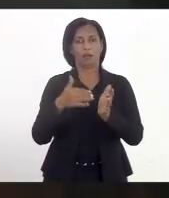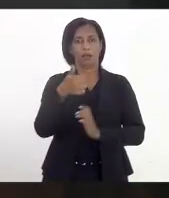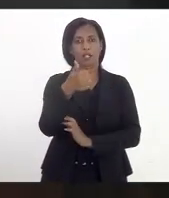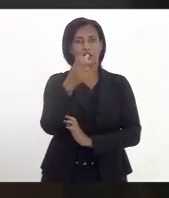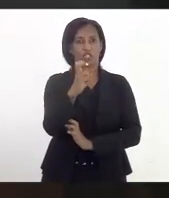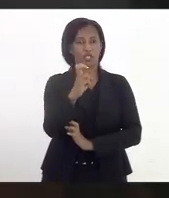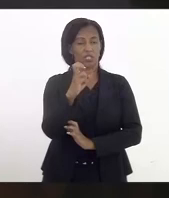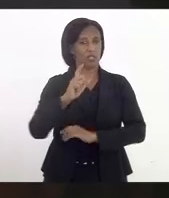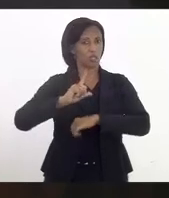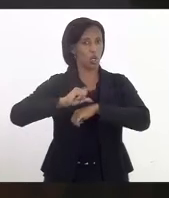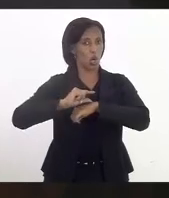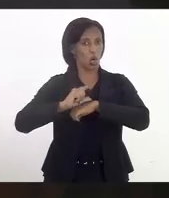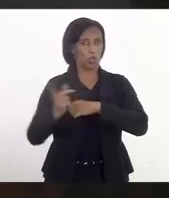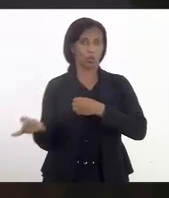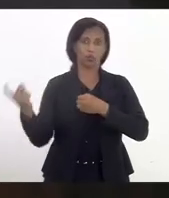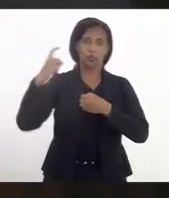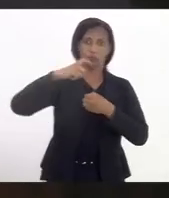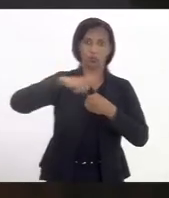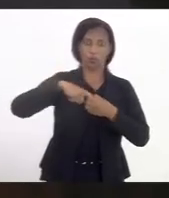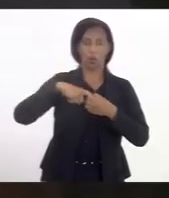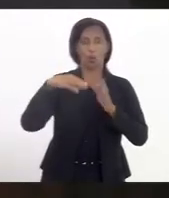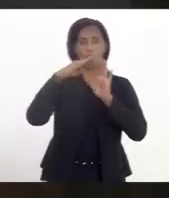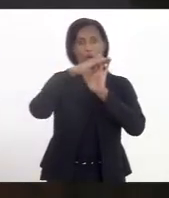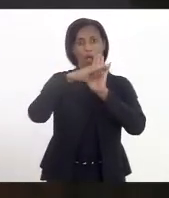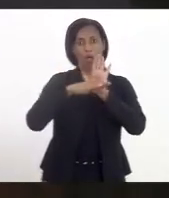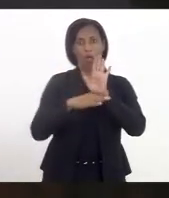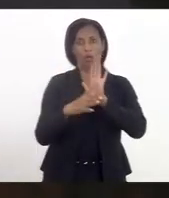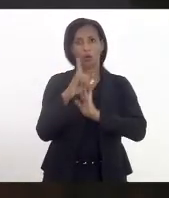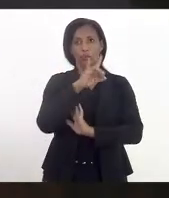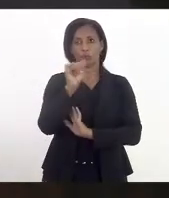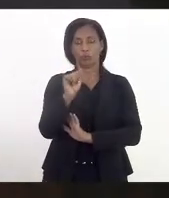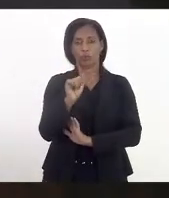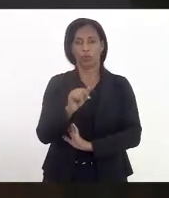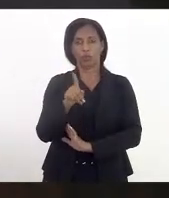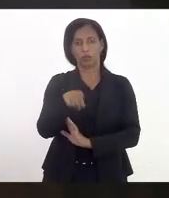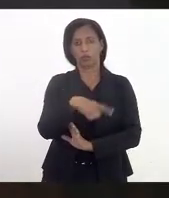onde retornaremos com a ordem do dia está suspensa a sessão